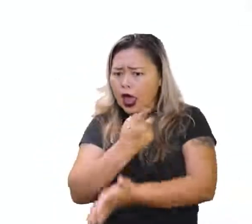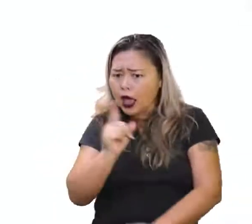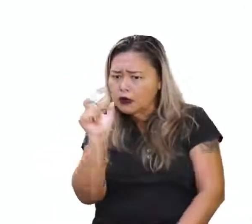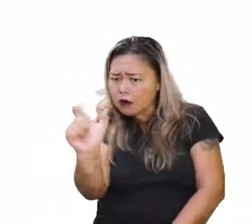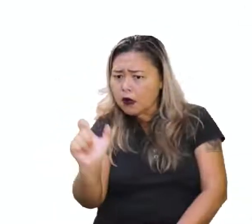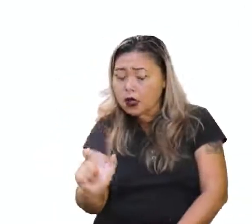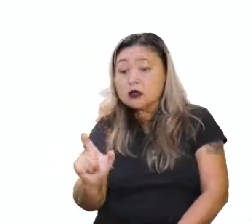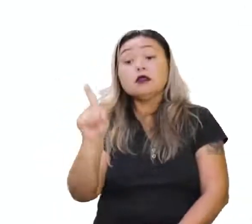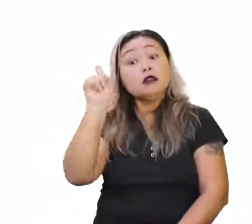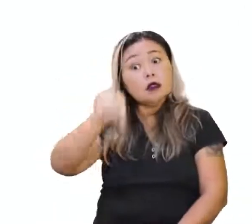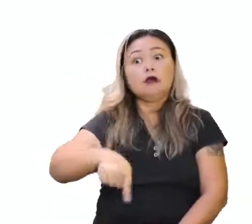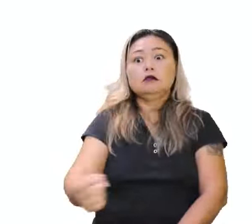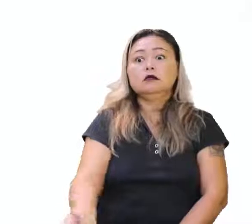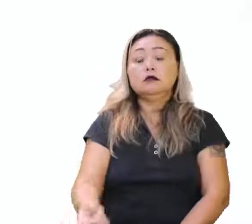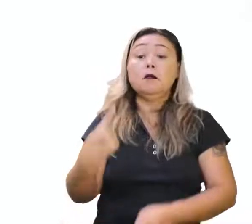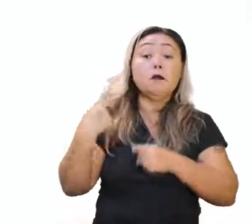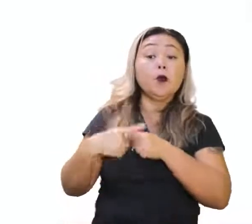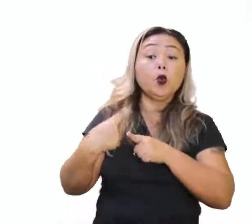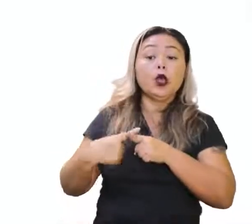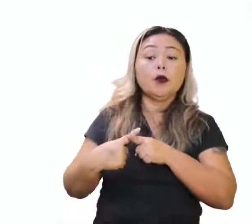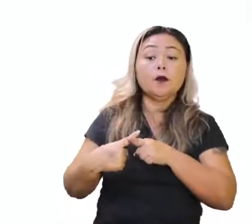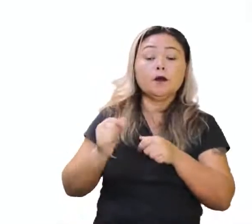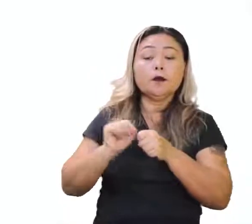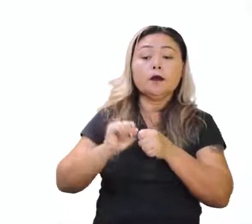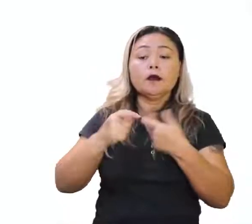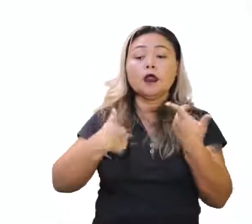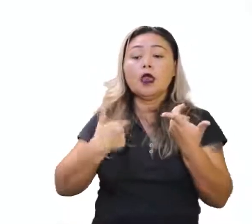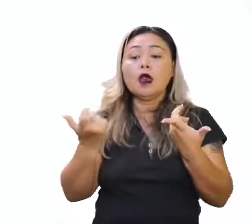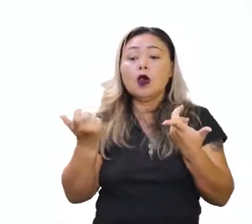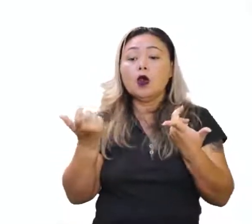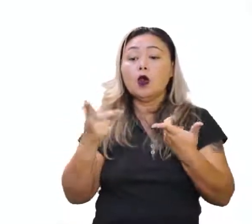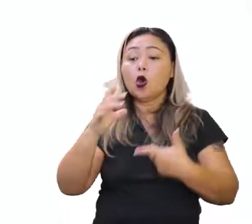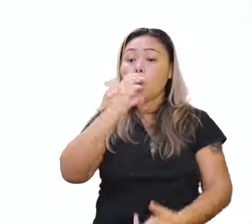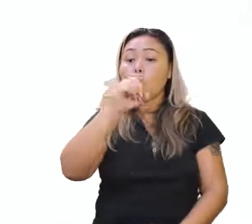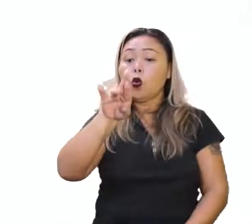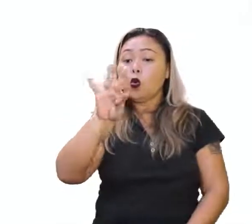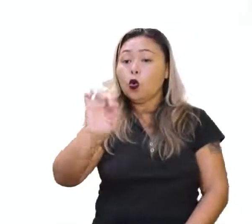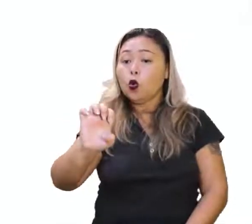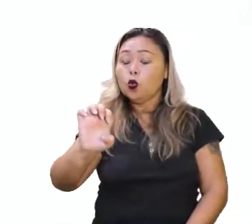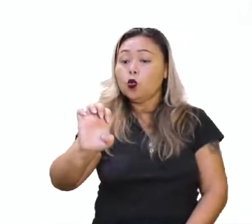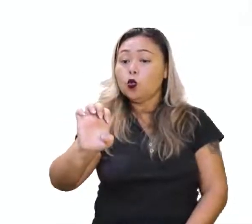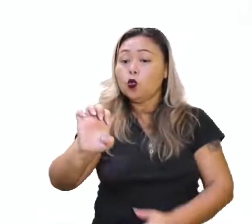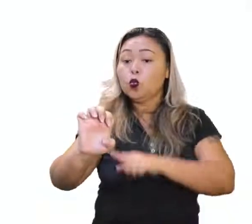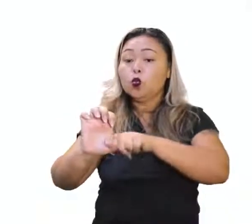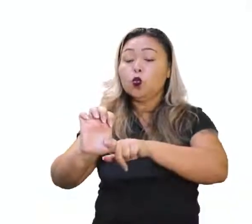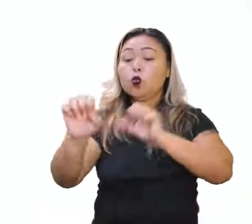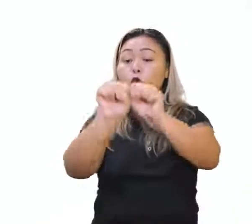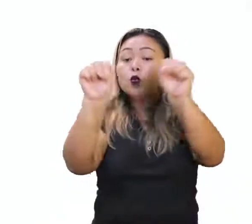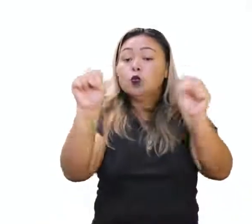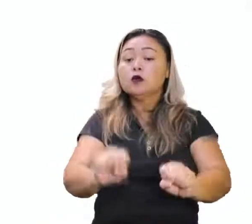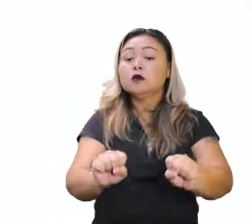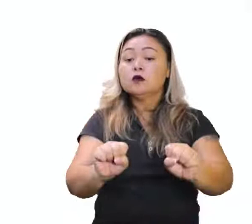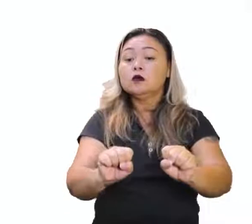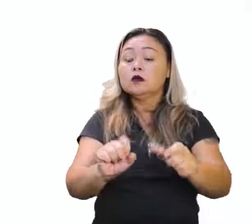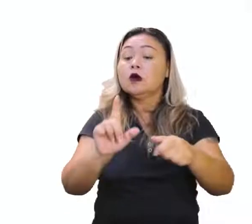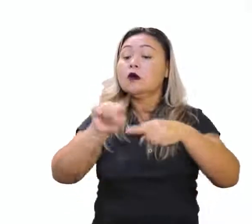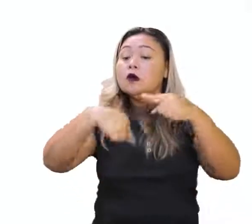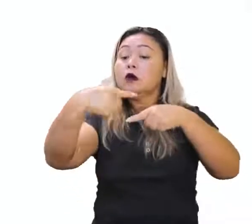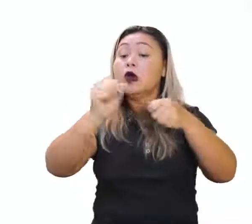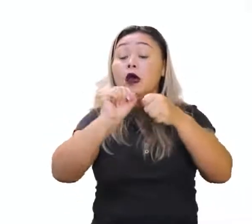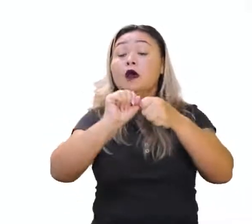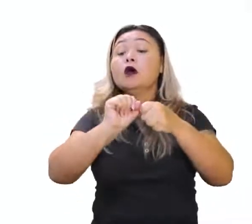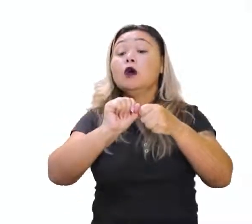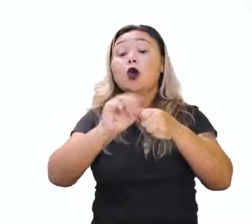errado? Tá. Por quê? Porque quando você coloca corte, é o sistema de produção. Sistema de